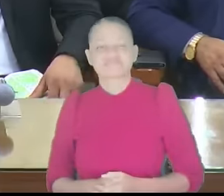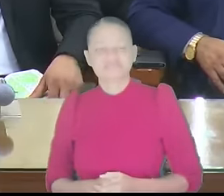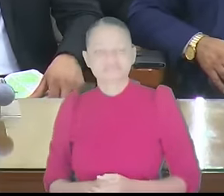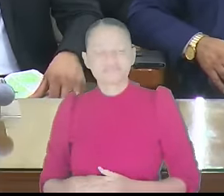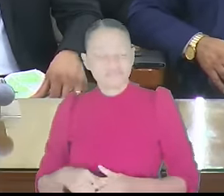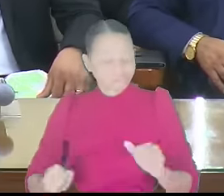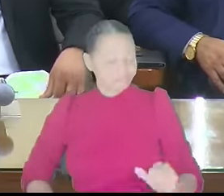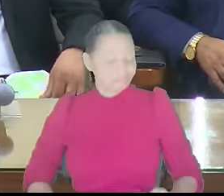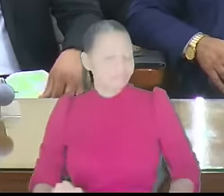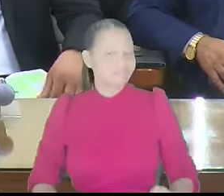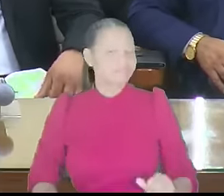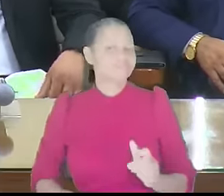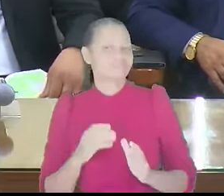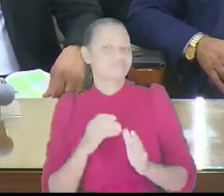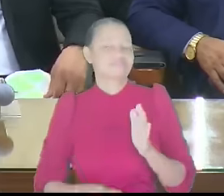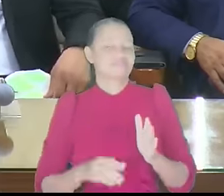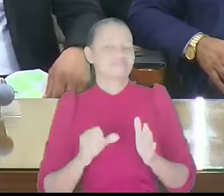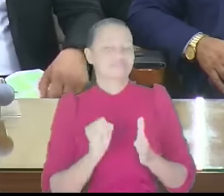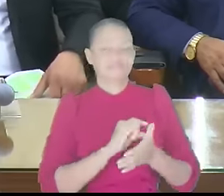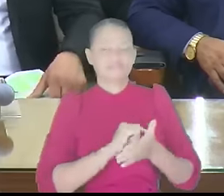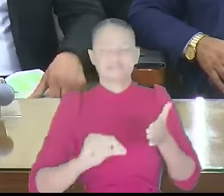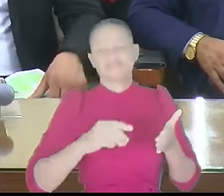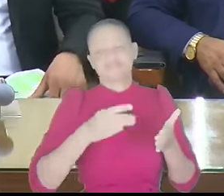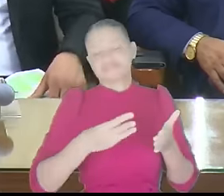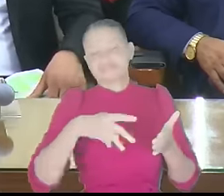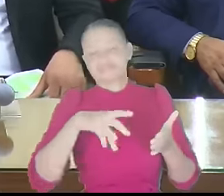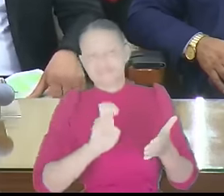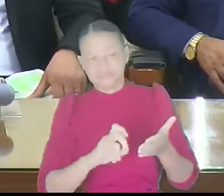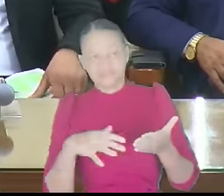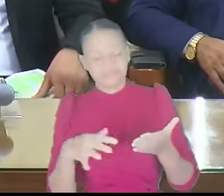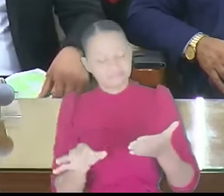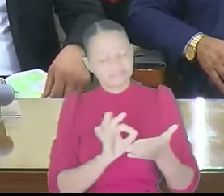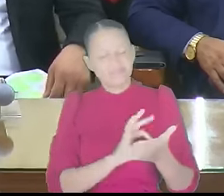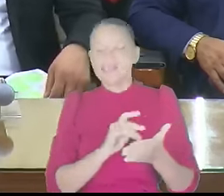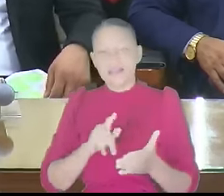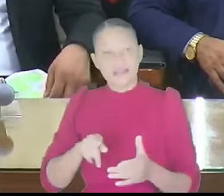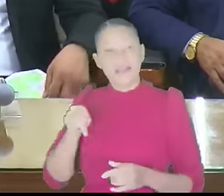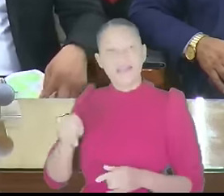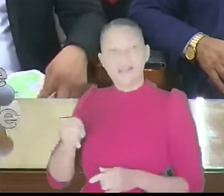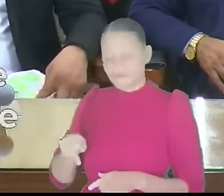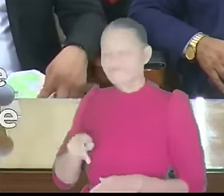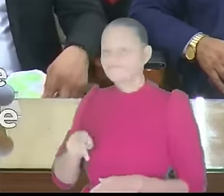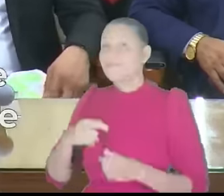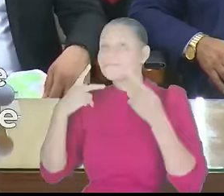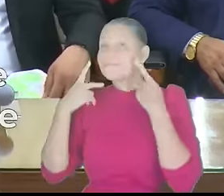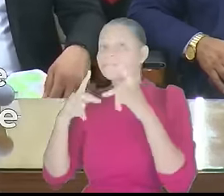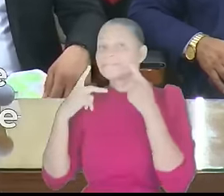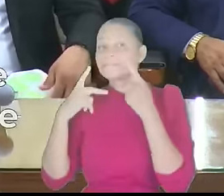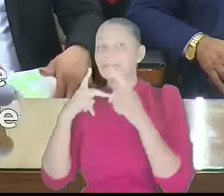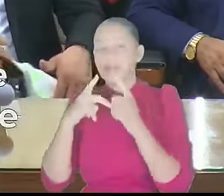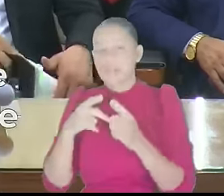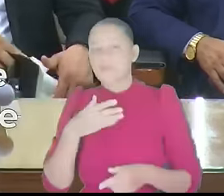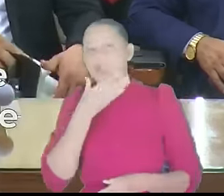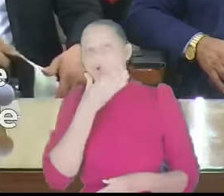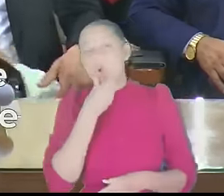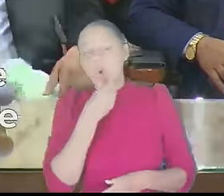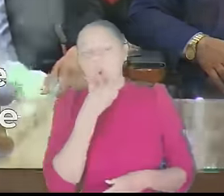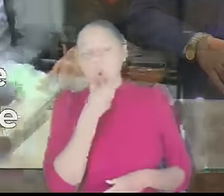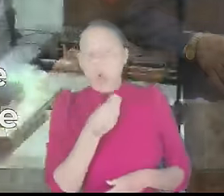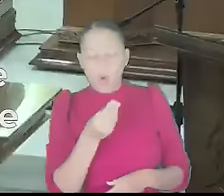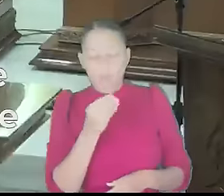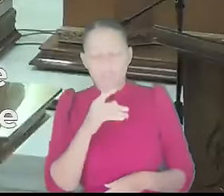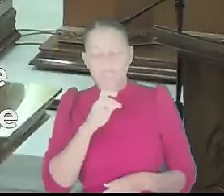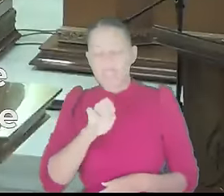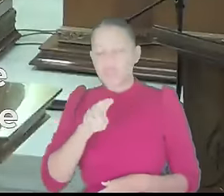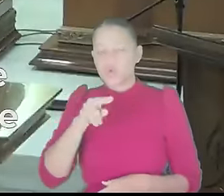Atos 8, 35. É só passar os versículos. Quando ele foi pregar para o eunuco. Quando Filipe foi pregar para o eunuco.